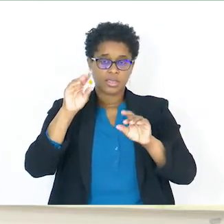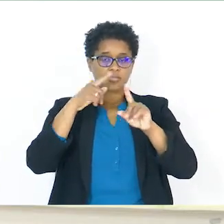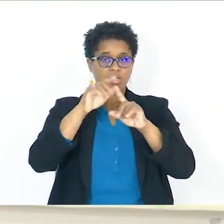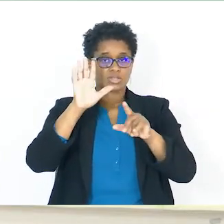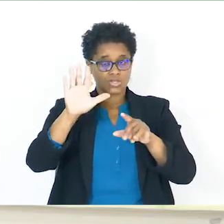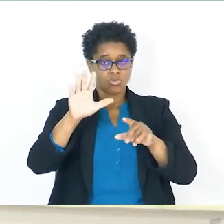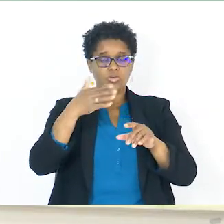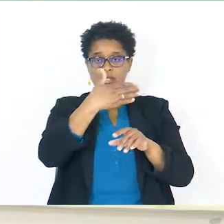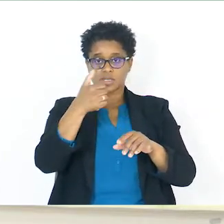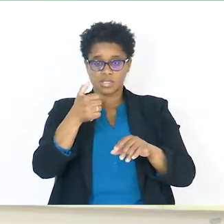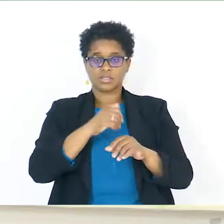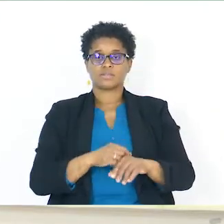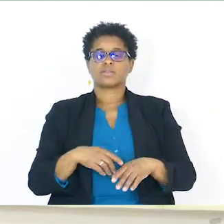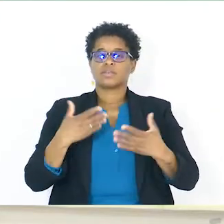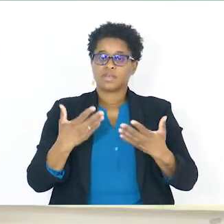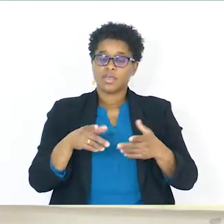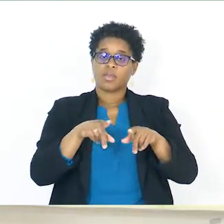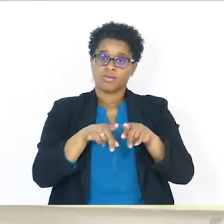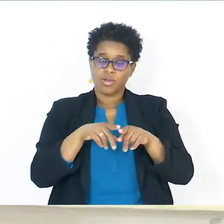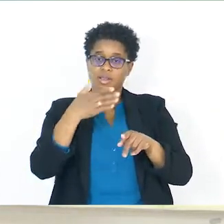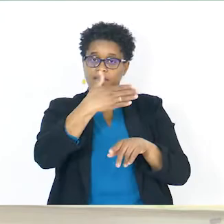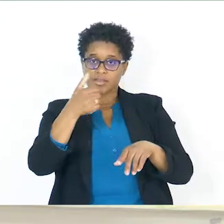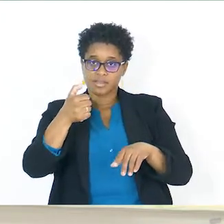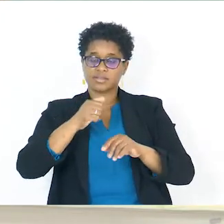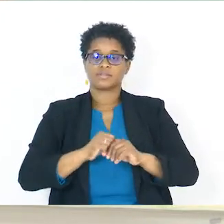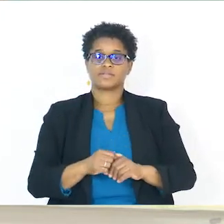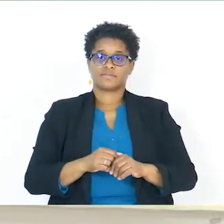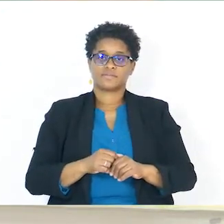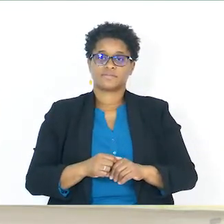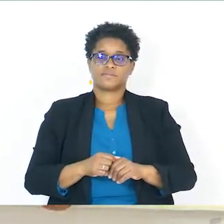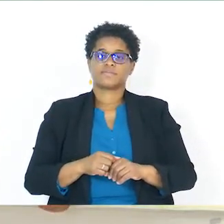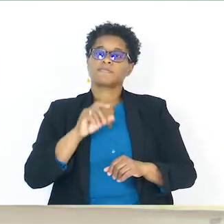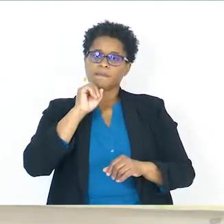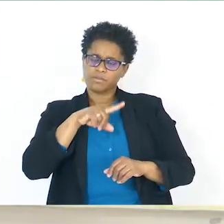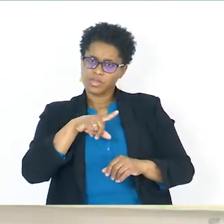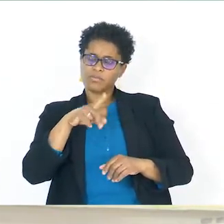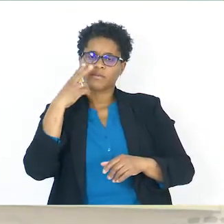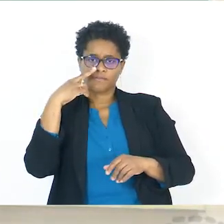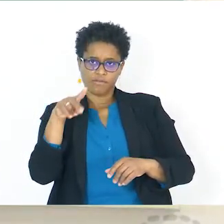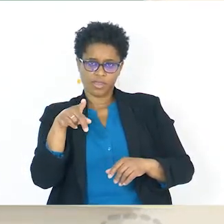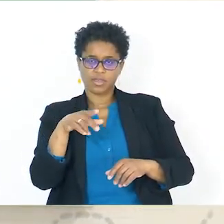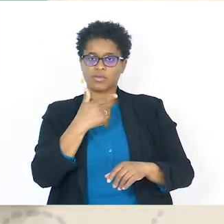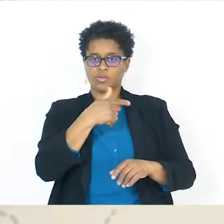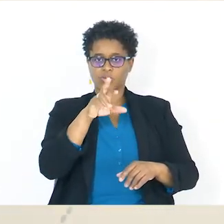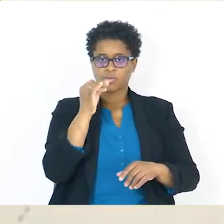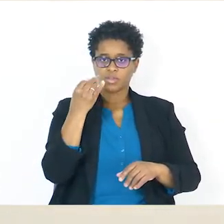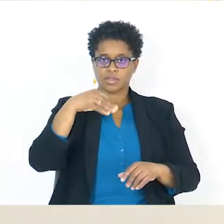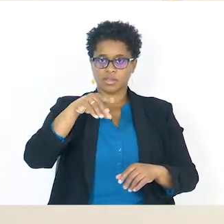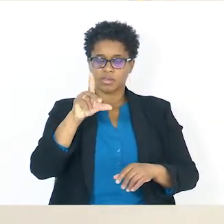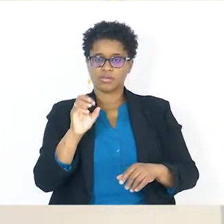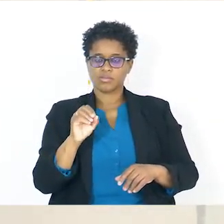5. 15. Então, é igual a 15. Podemos, então, ver o